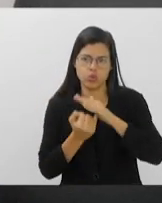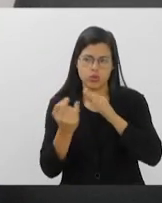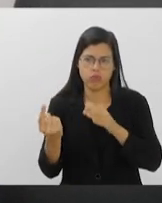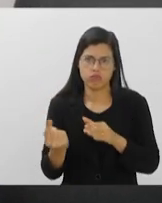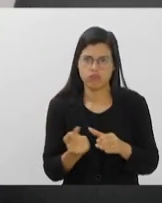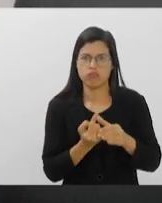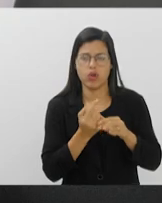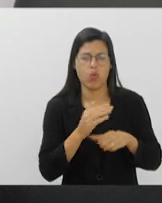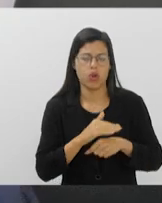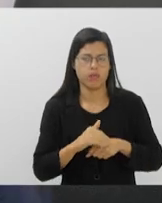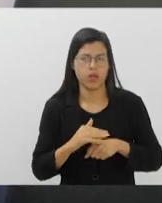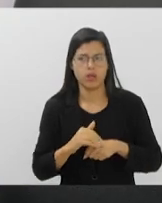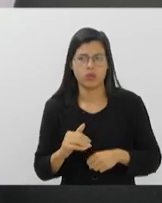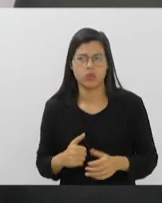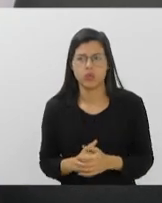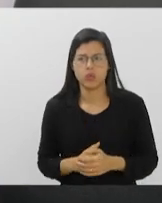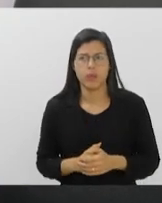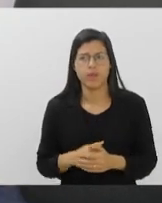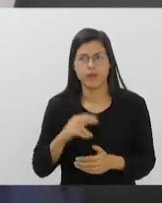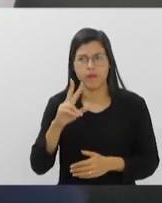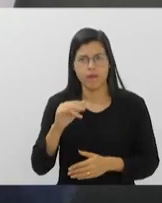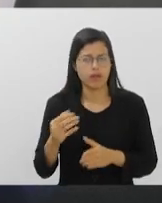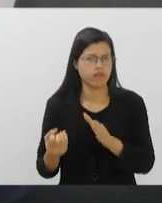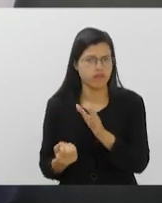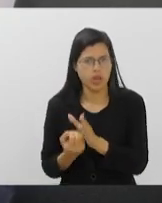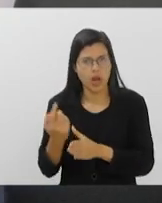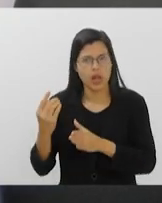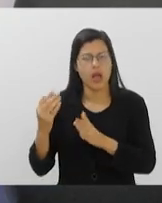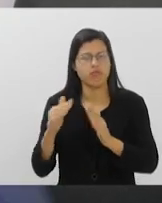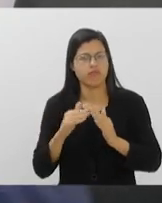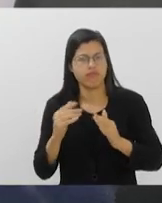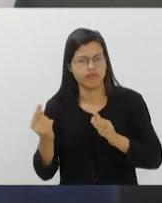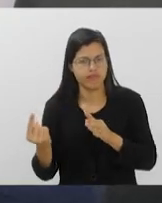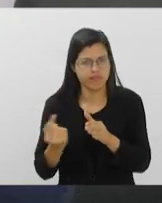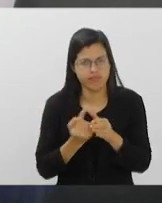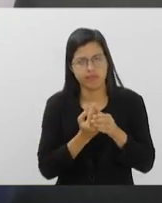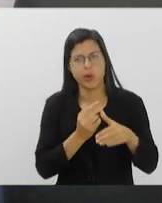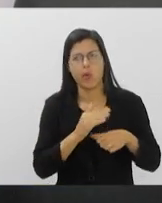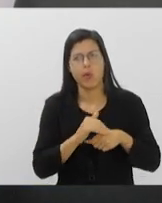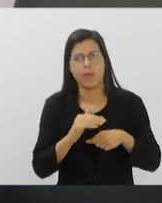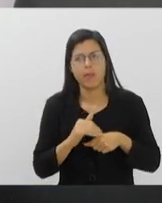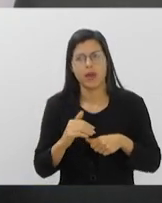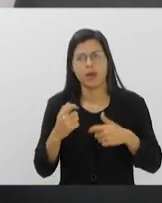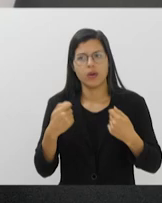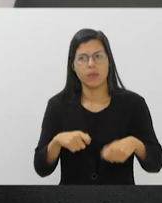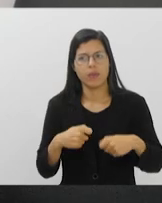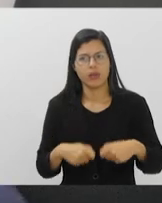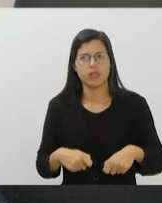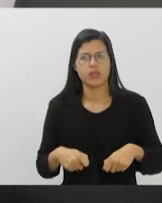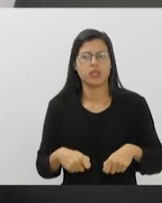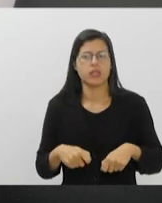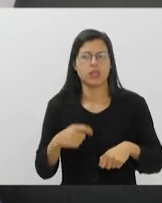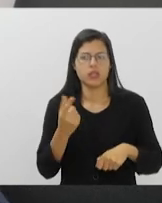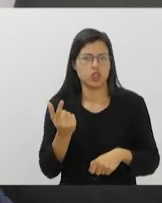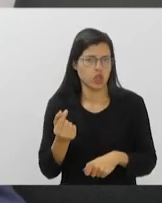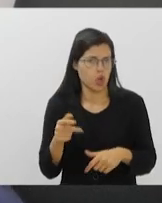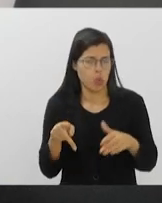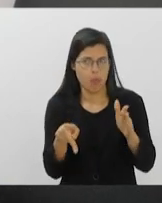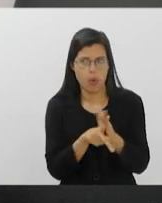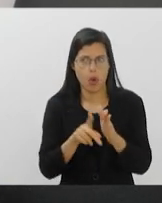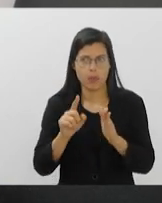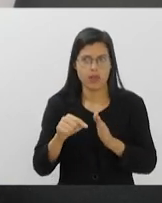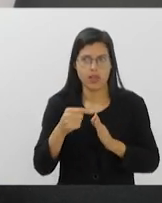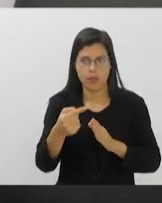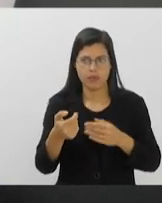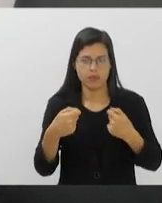serviço de acolhimento vai criar um abrigo Tem que criar esse abrigo para se sustentar com meios próprios mas depois disso ele tem que fazer o